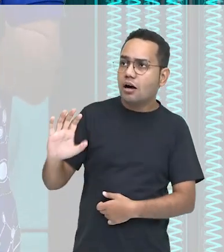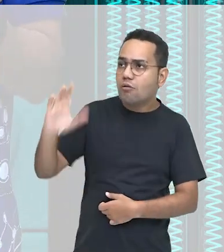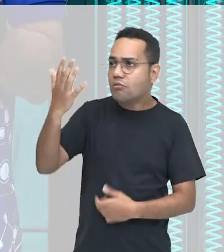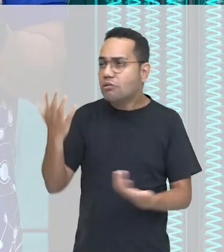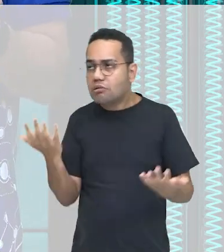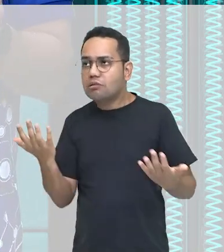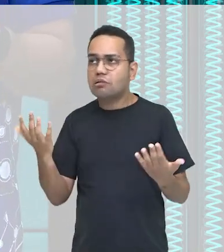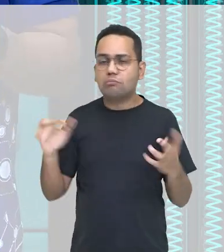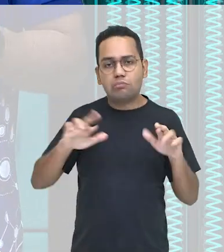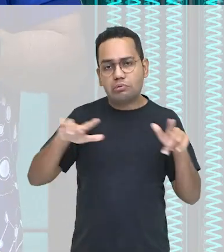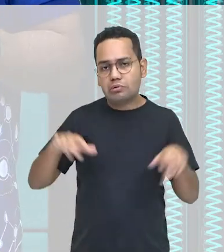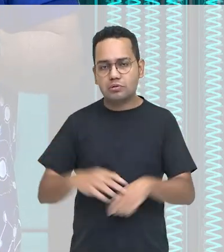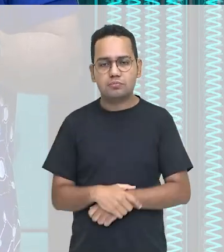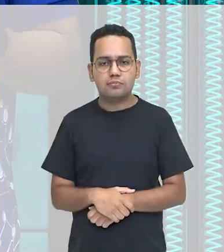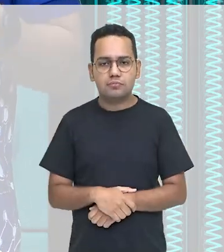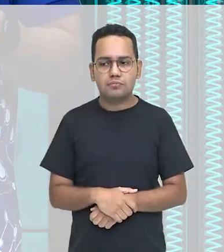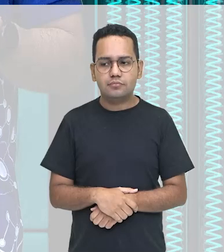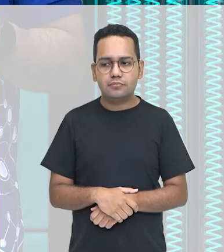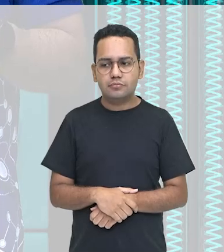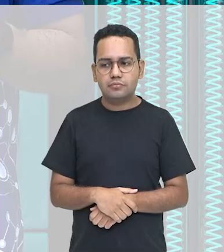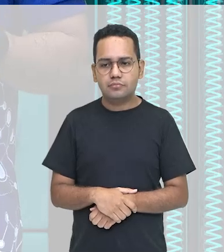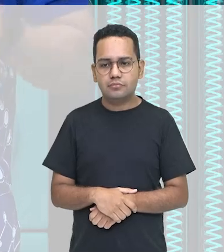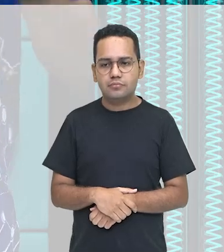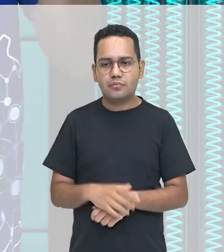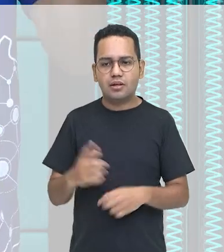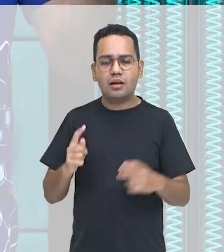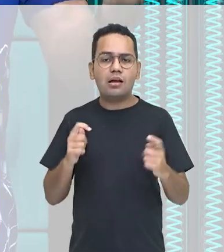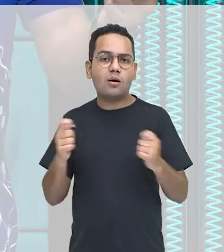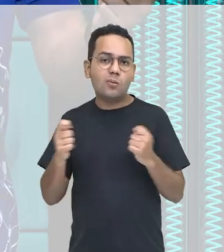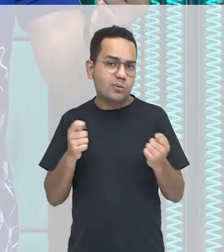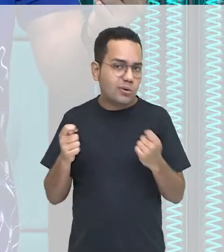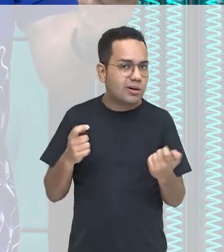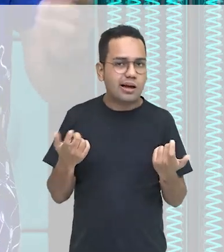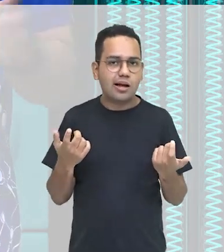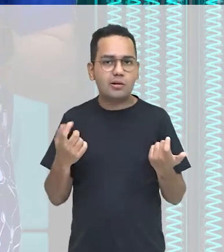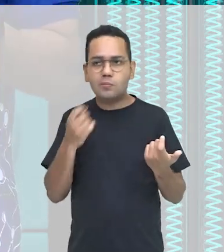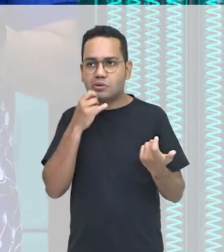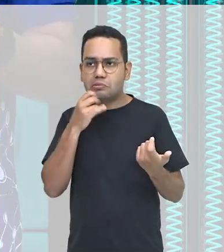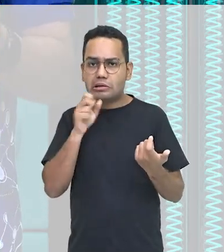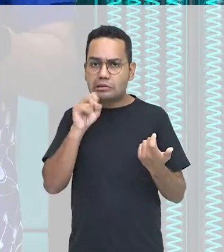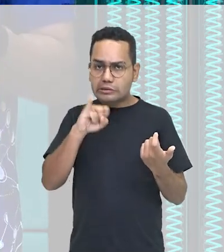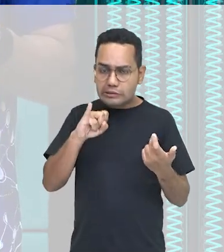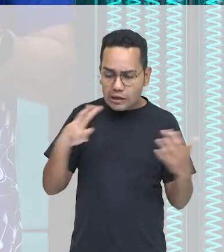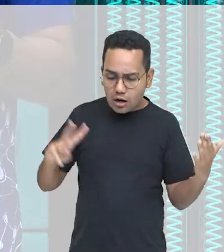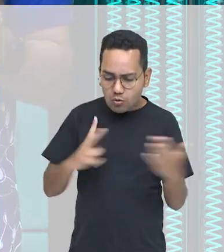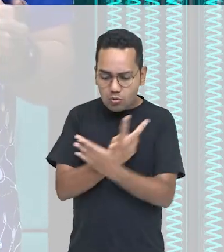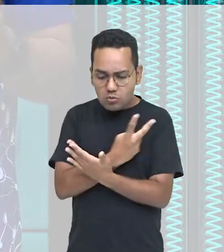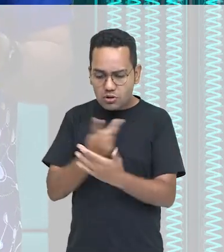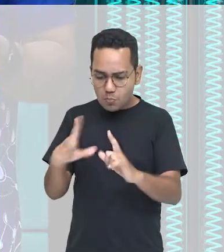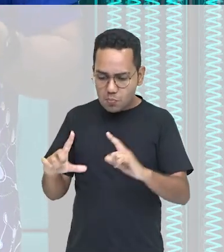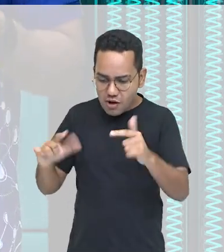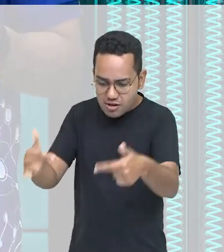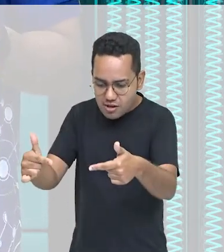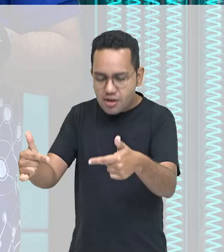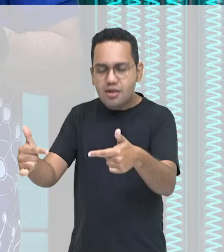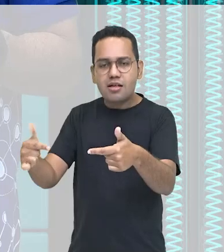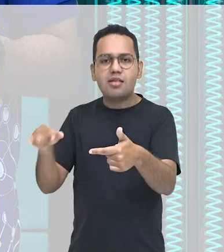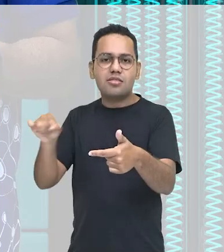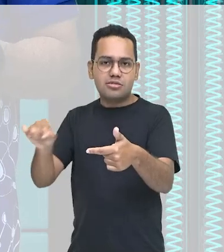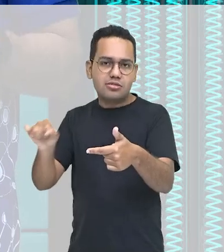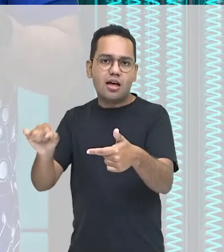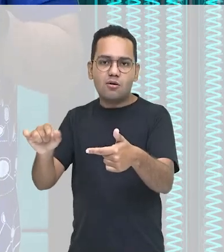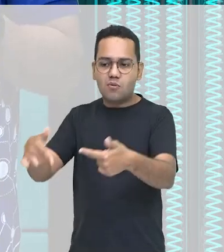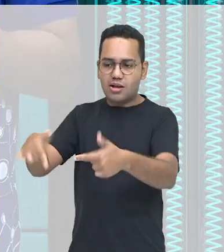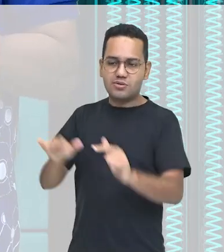uma inter-relação, há uma condição. Se acontecer isso, vai ter um resultado. Repare que há, de fato, aí bem claro